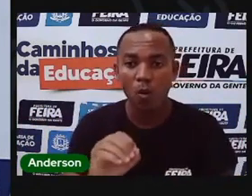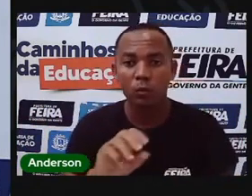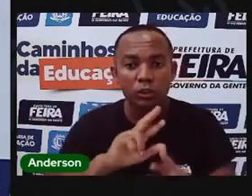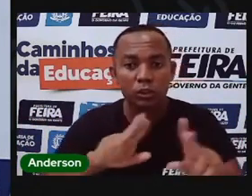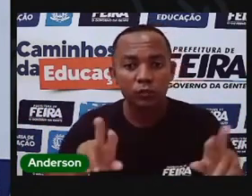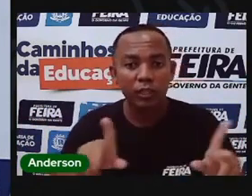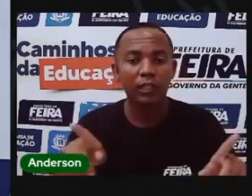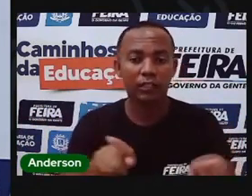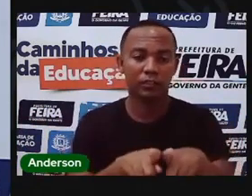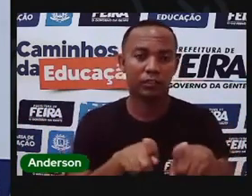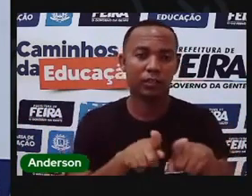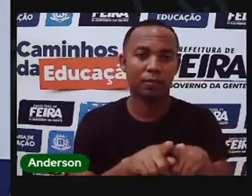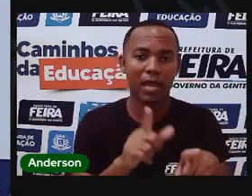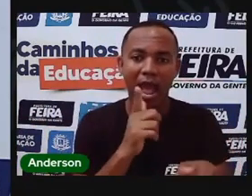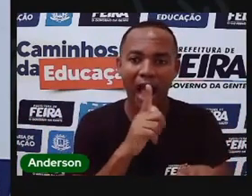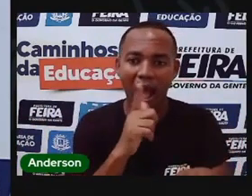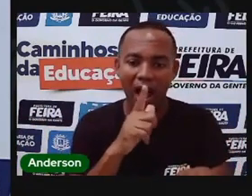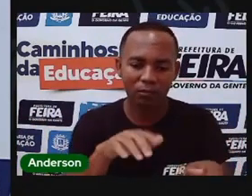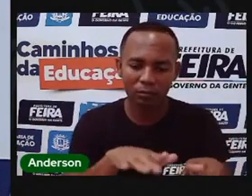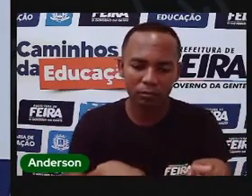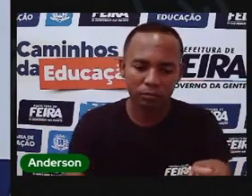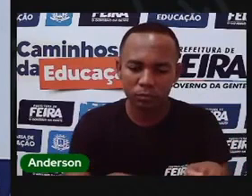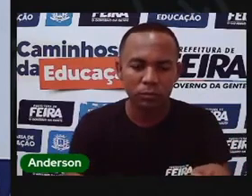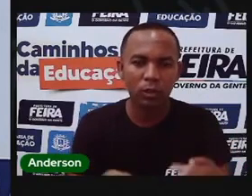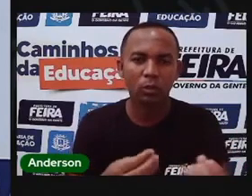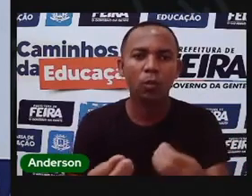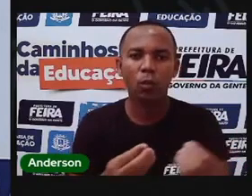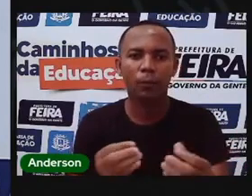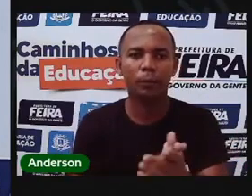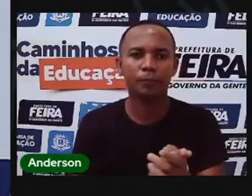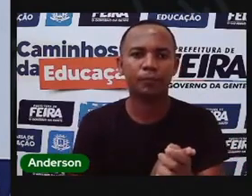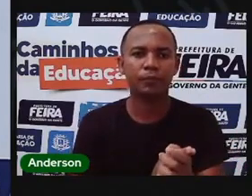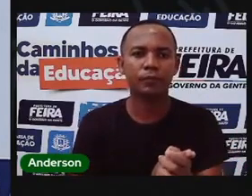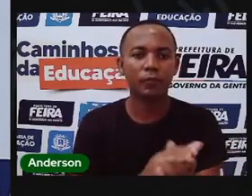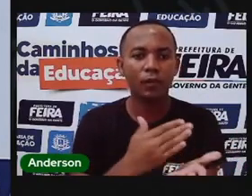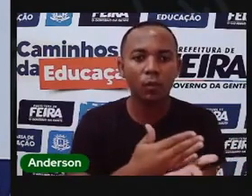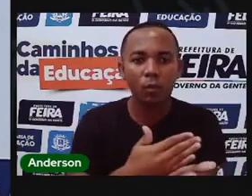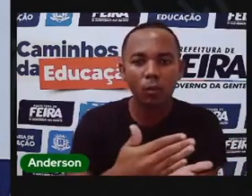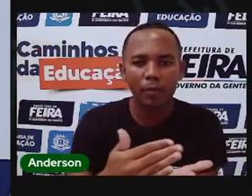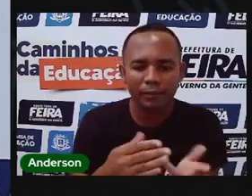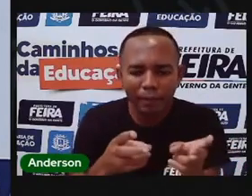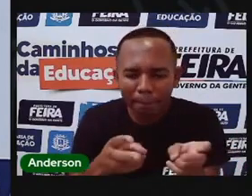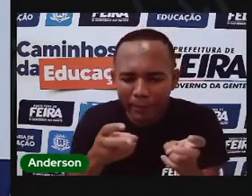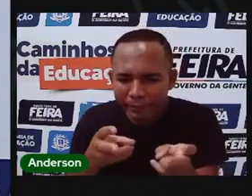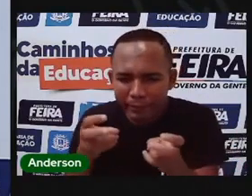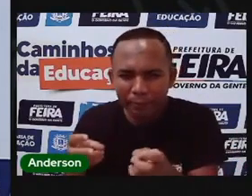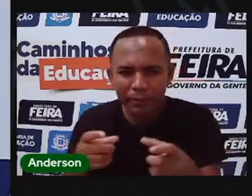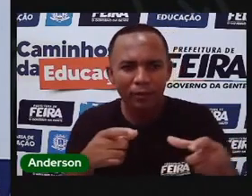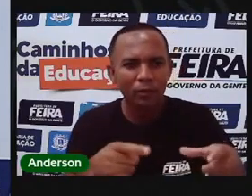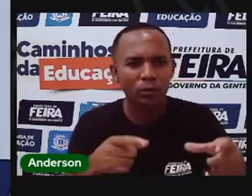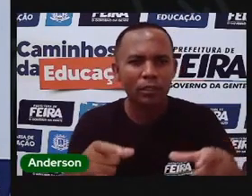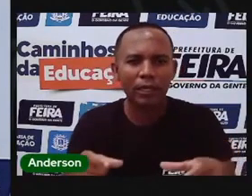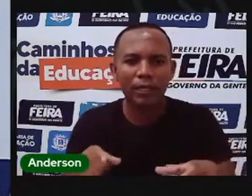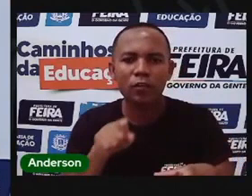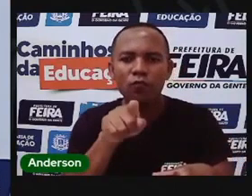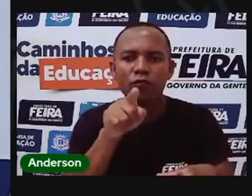quantidade de água que o solo pode absorver. Então, assim, comecem a observar a região onde você